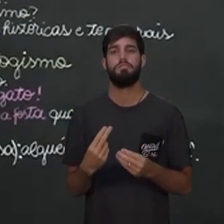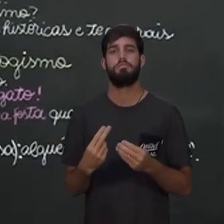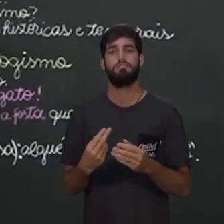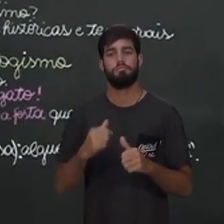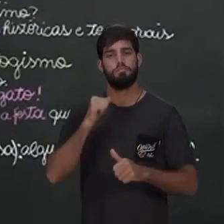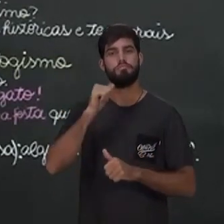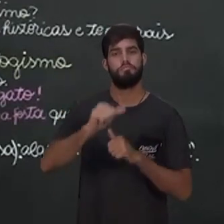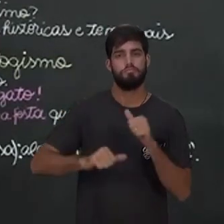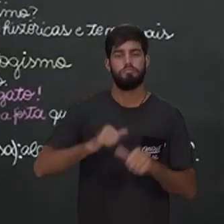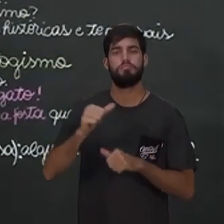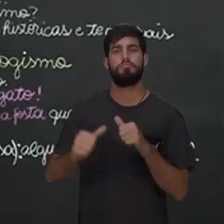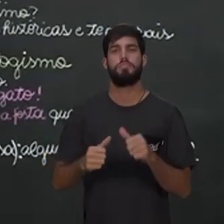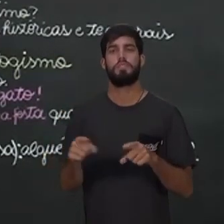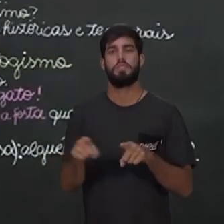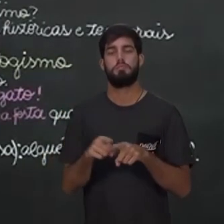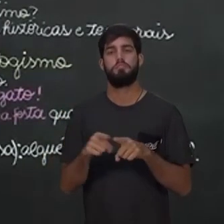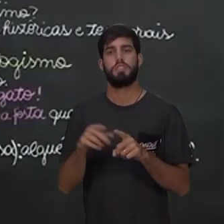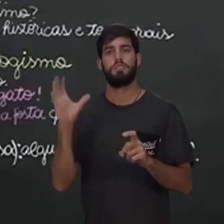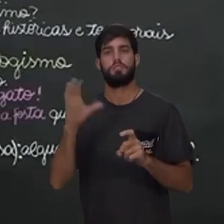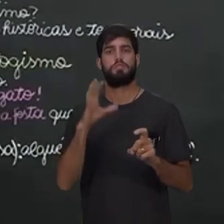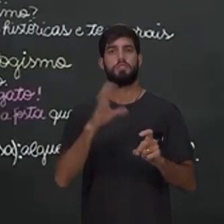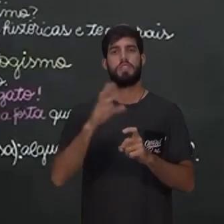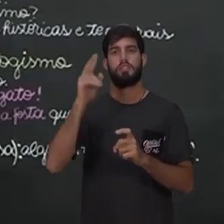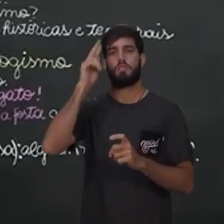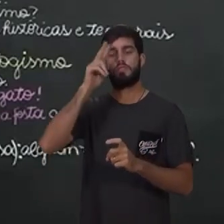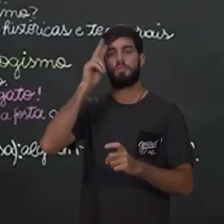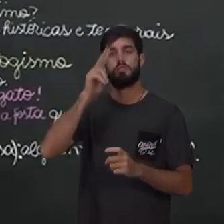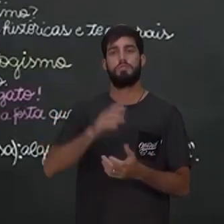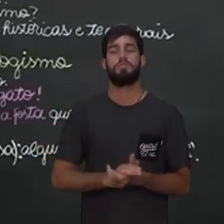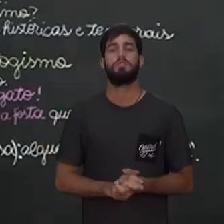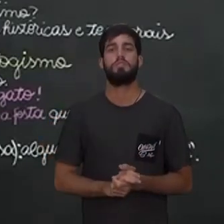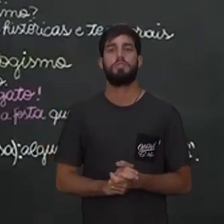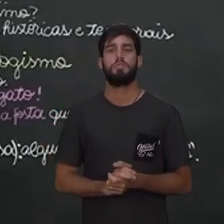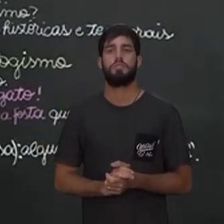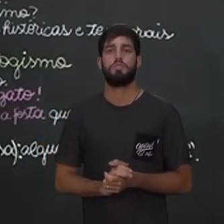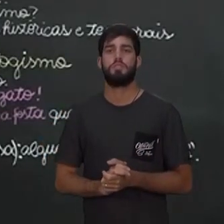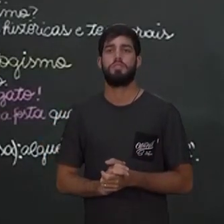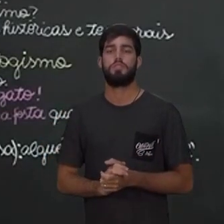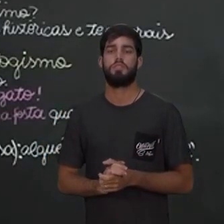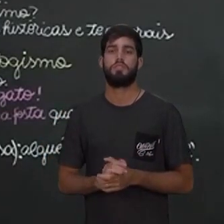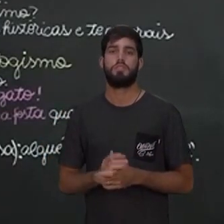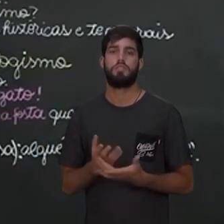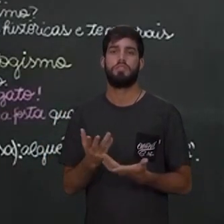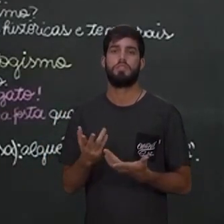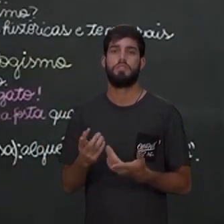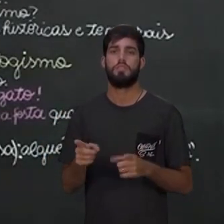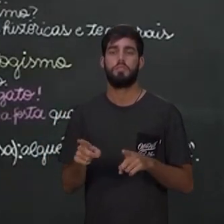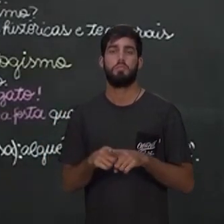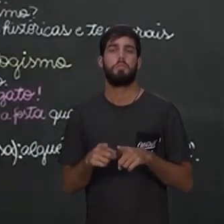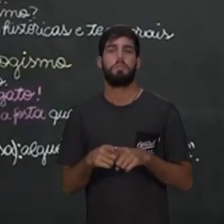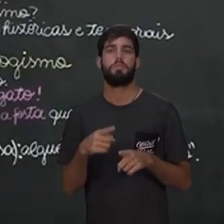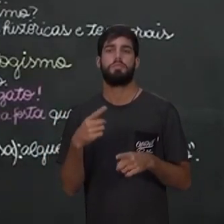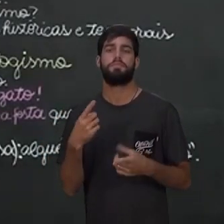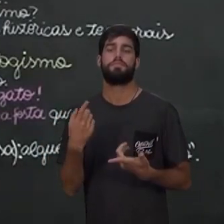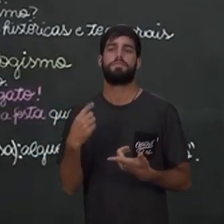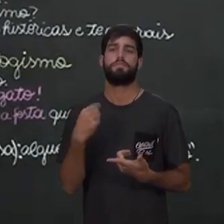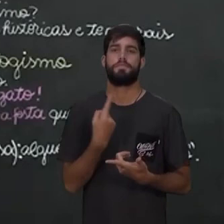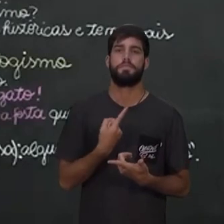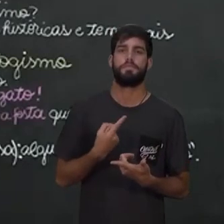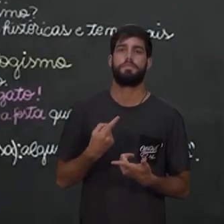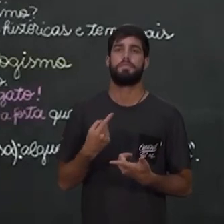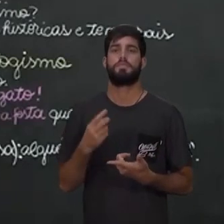recebe influências culturais e o quanto ela pode ser feita e refeita diariamente por conta do nosso uso, ok?